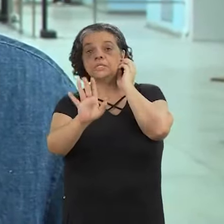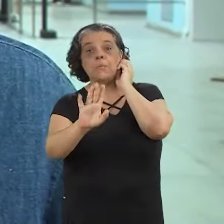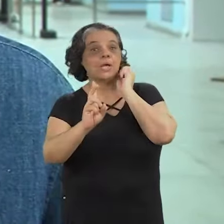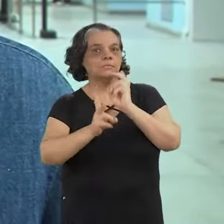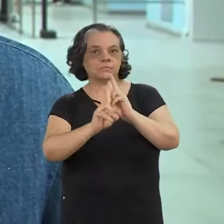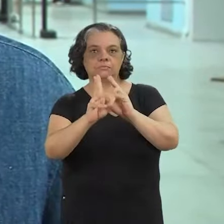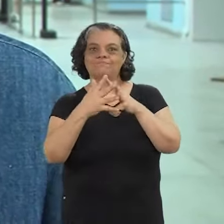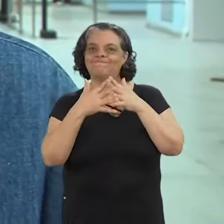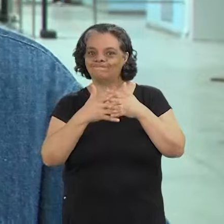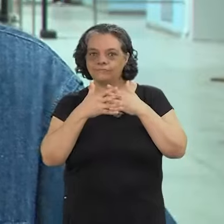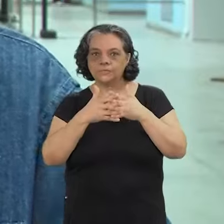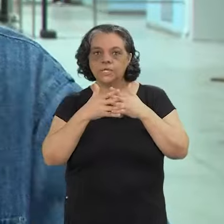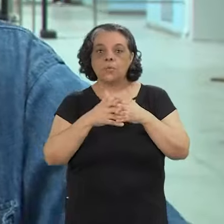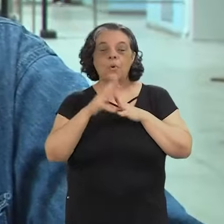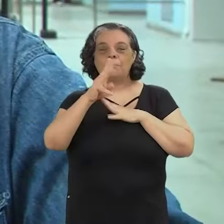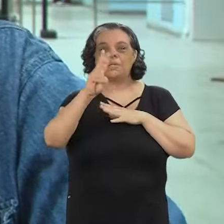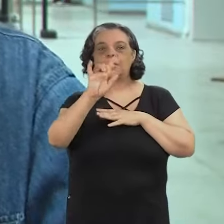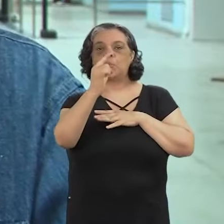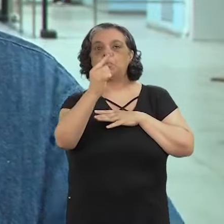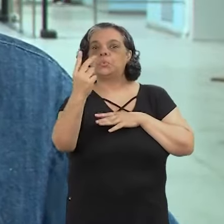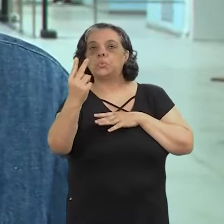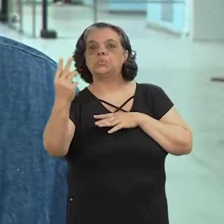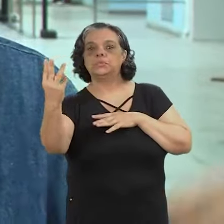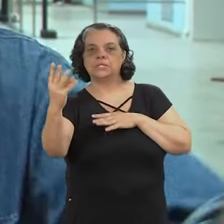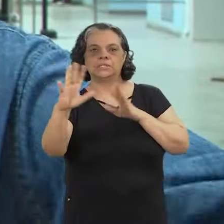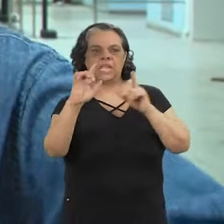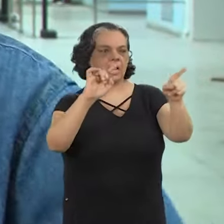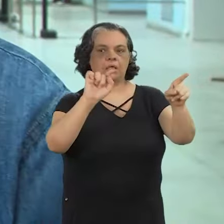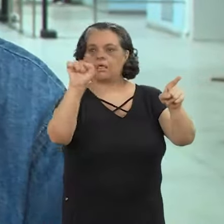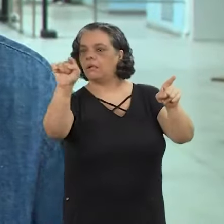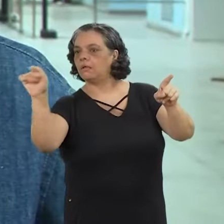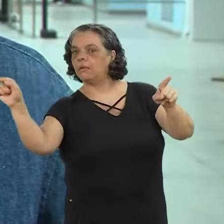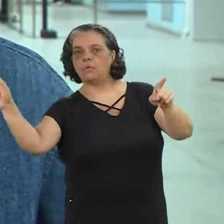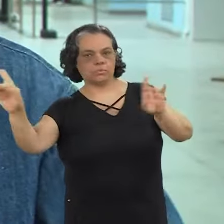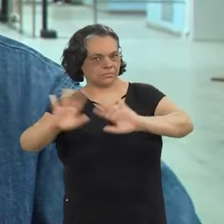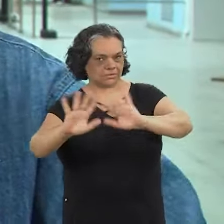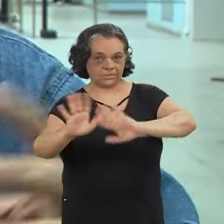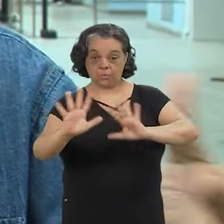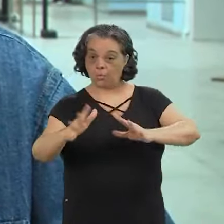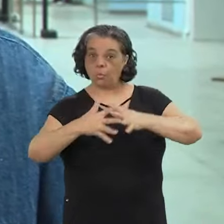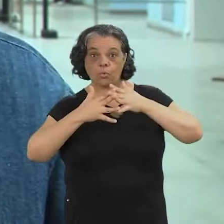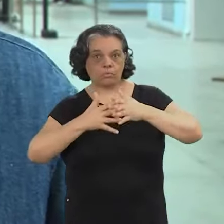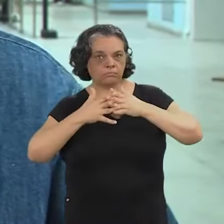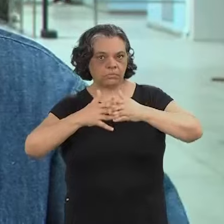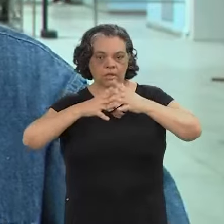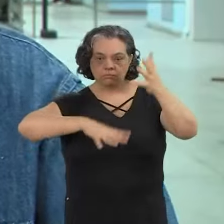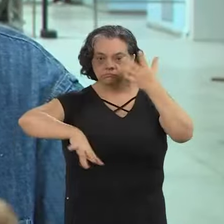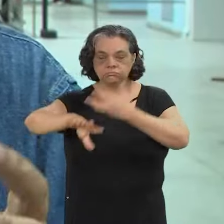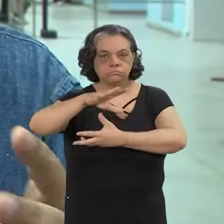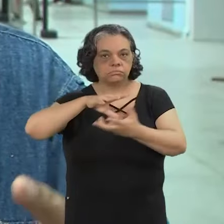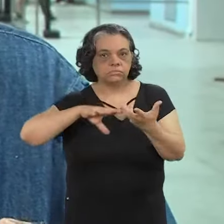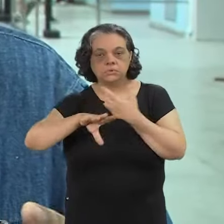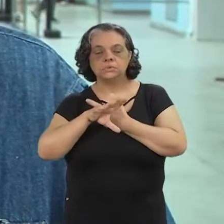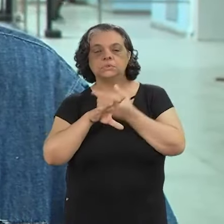é é sempre complexa a mídia não é um nem dois nem três né aquele nem aquele outro veículo a é um complexo